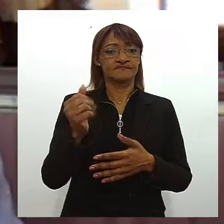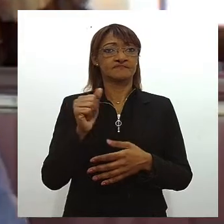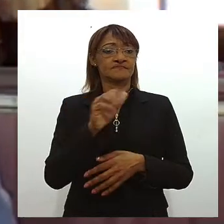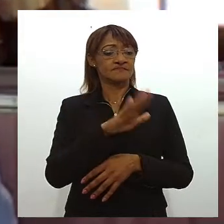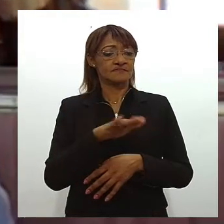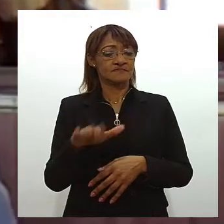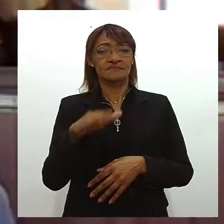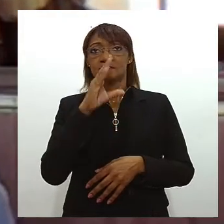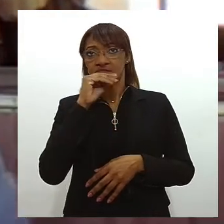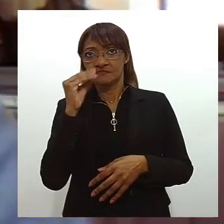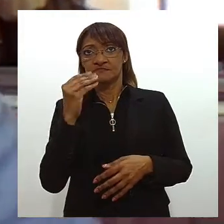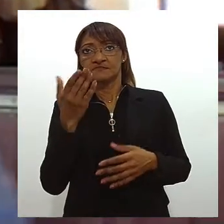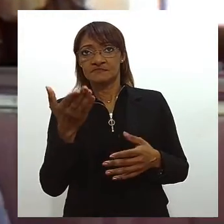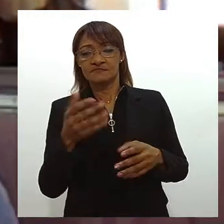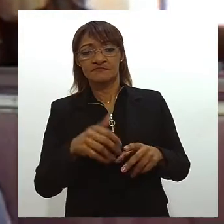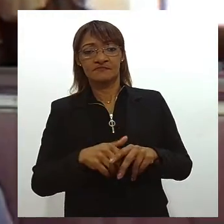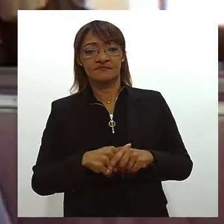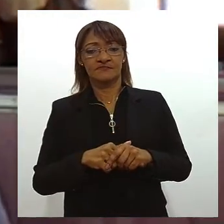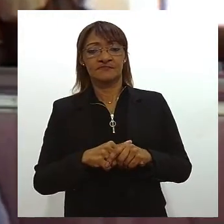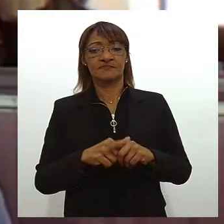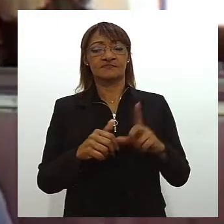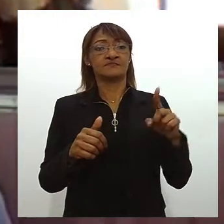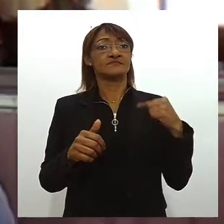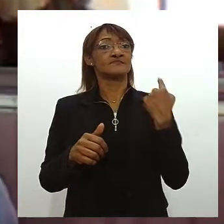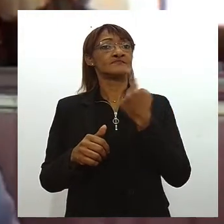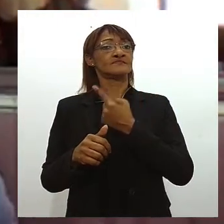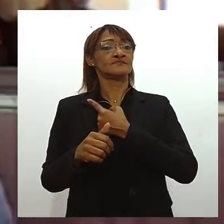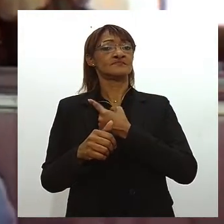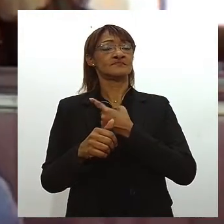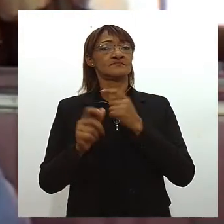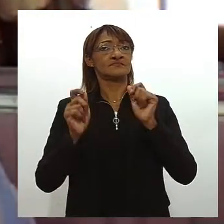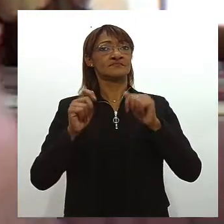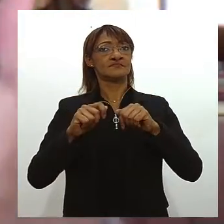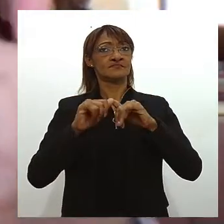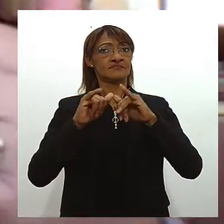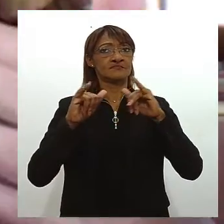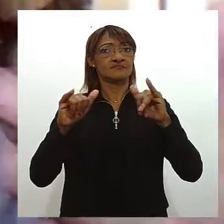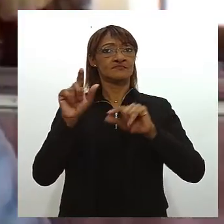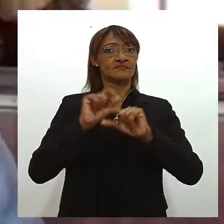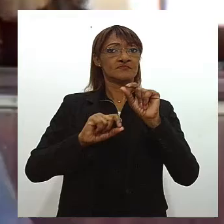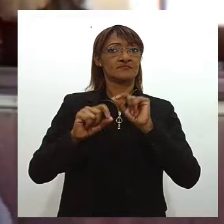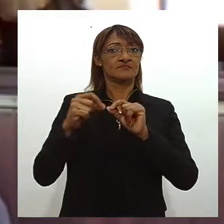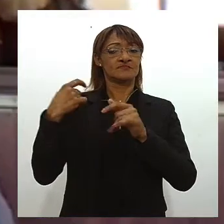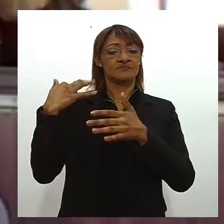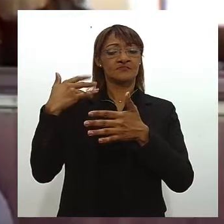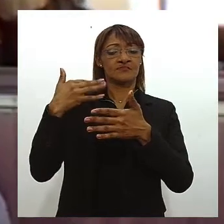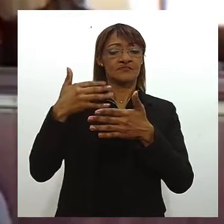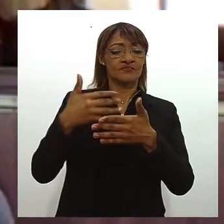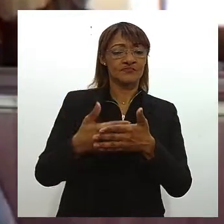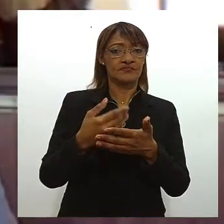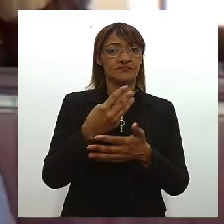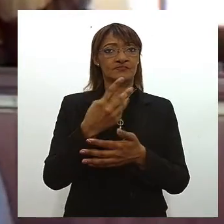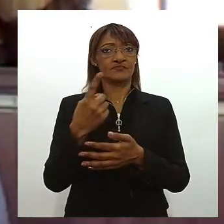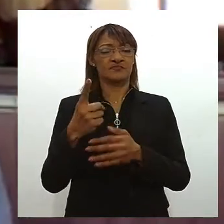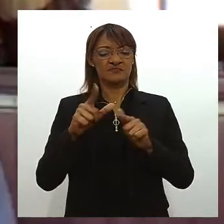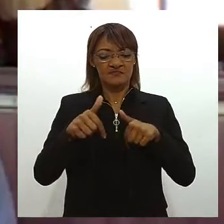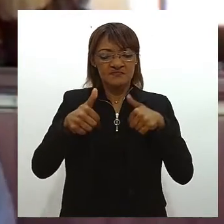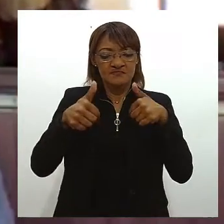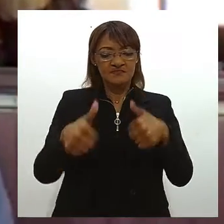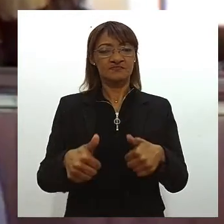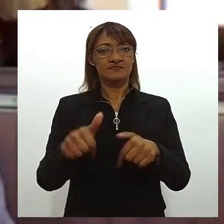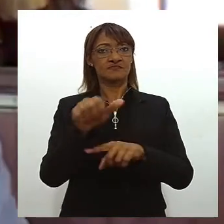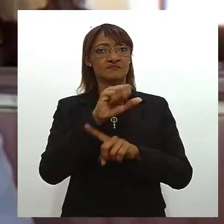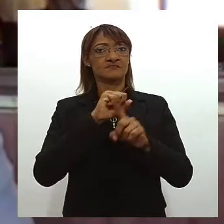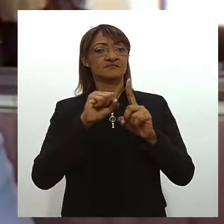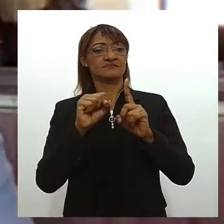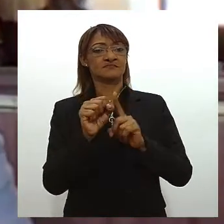e adolescentes. O que nós temos a dizer é que ao longo desses 31 anos, evidentemente, a luta social, a organização das